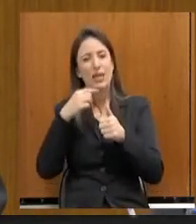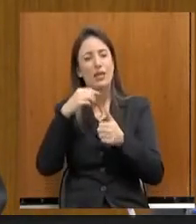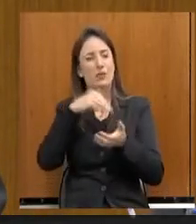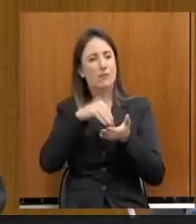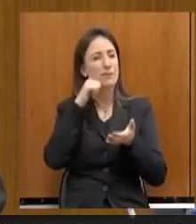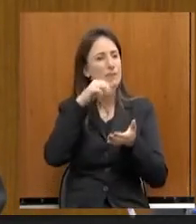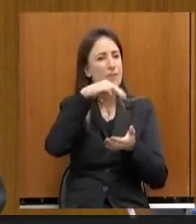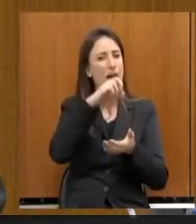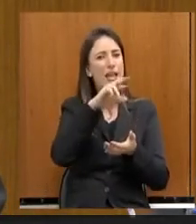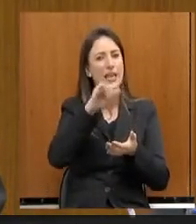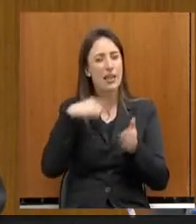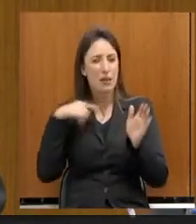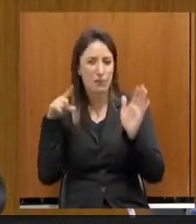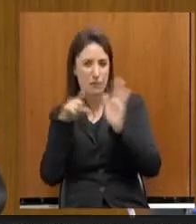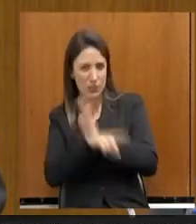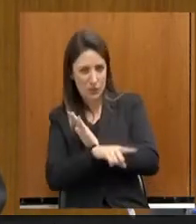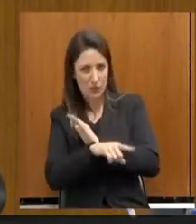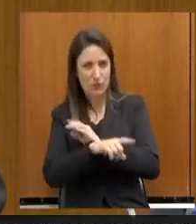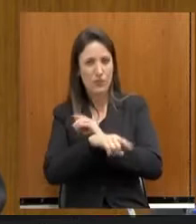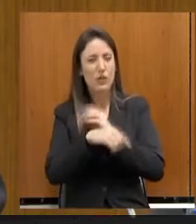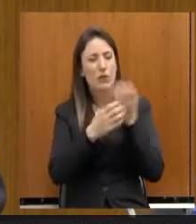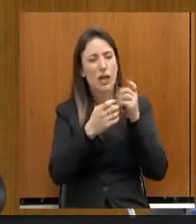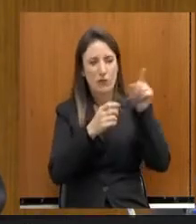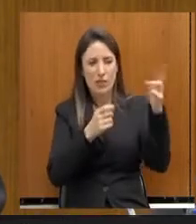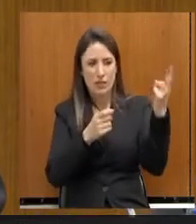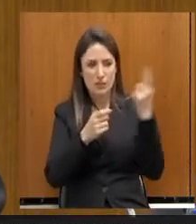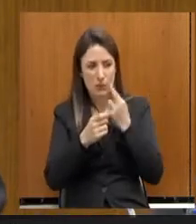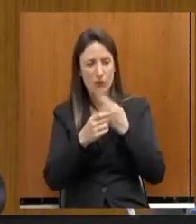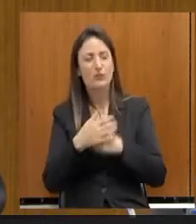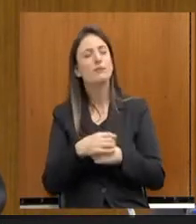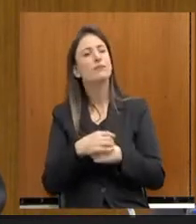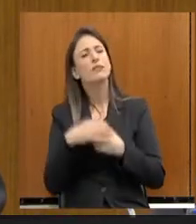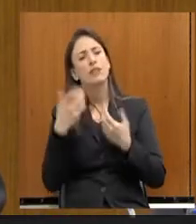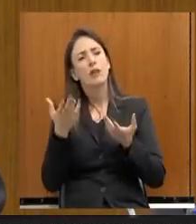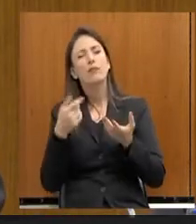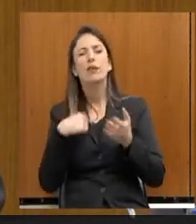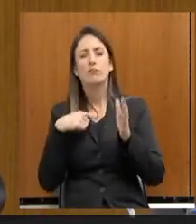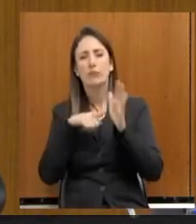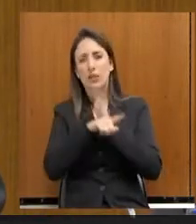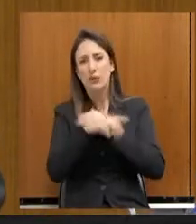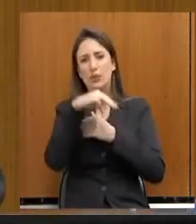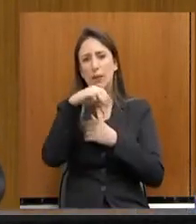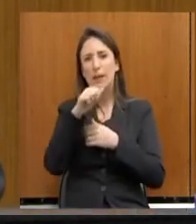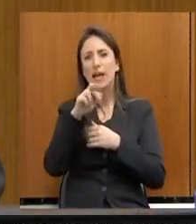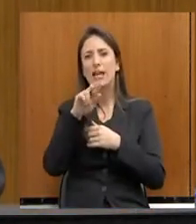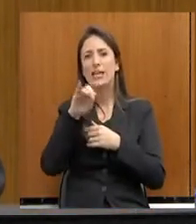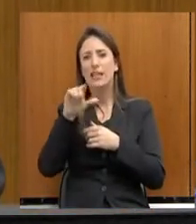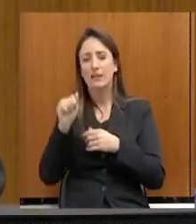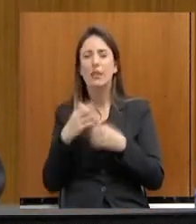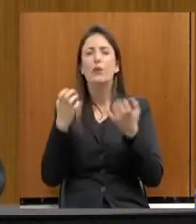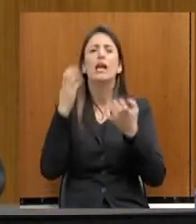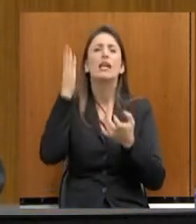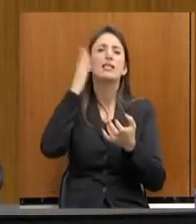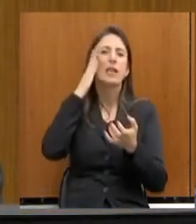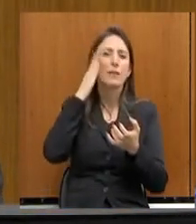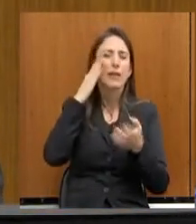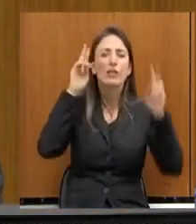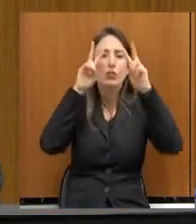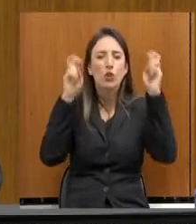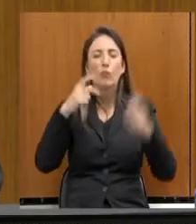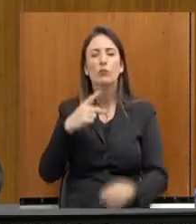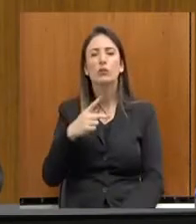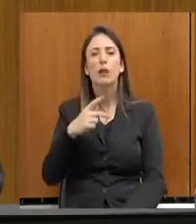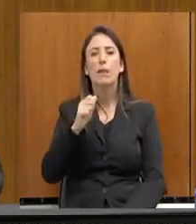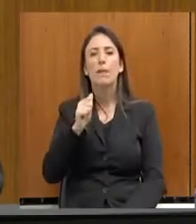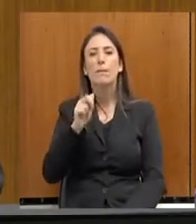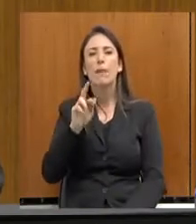postei me responder eu gostaria de saber sobre os parques estaduais Como